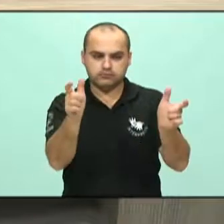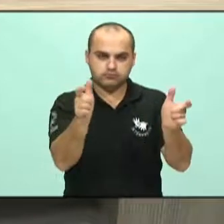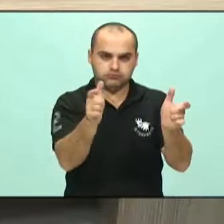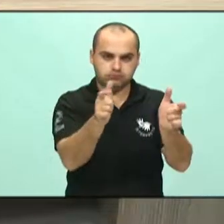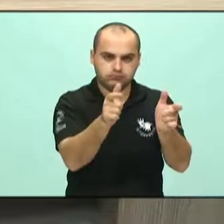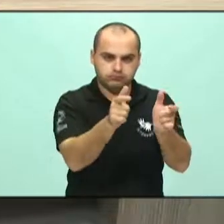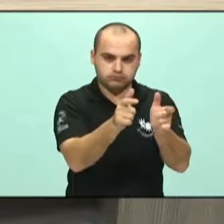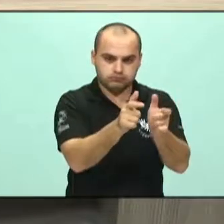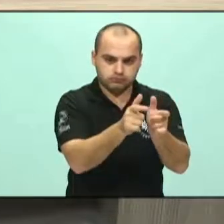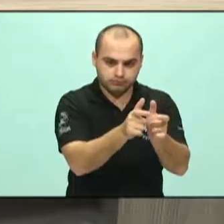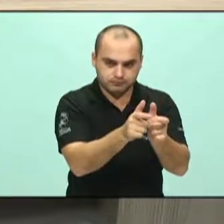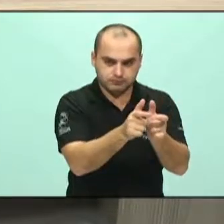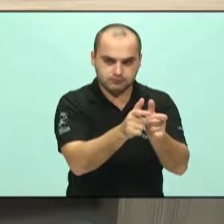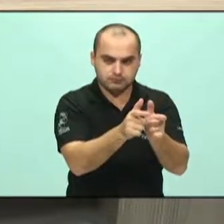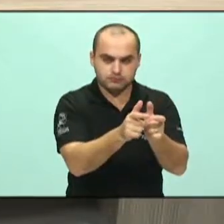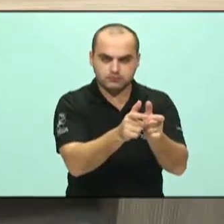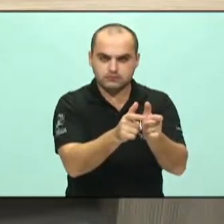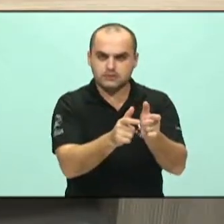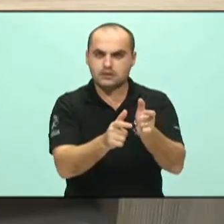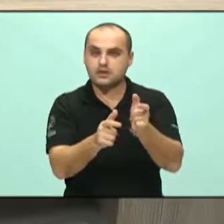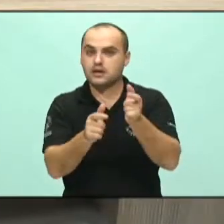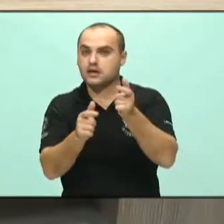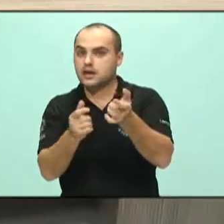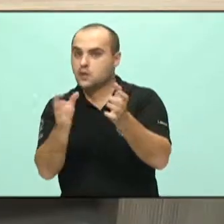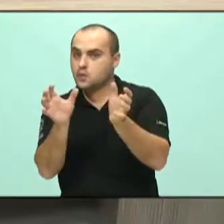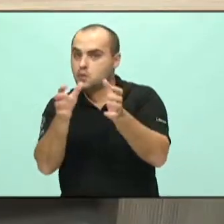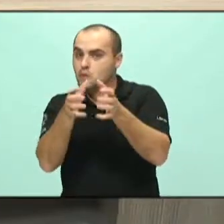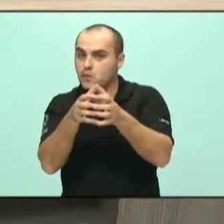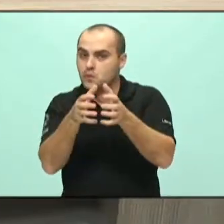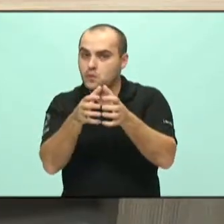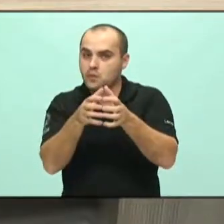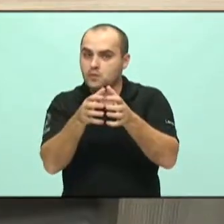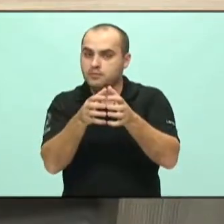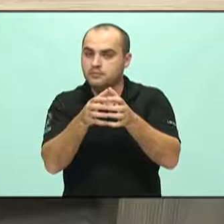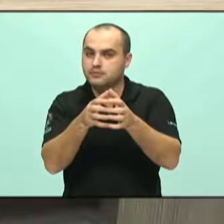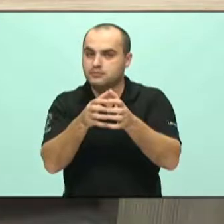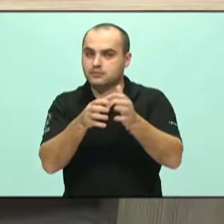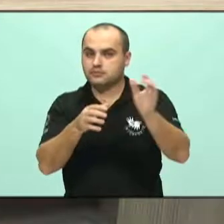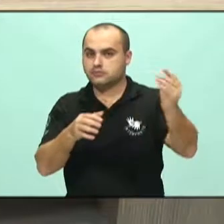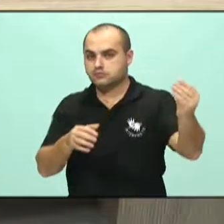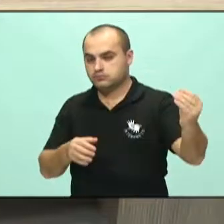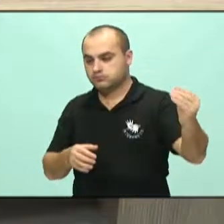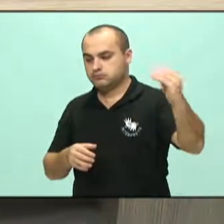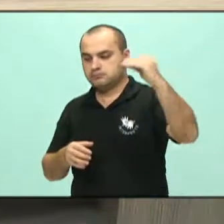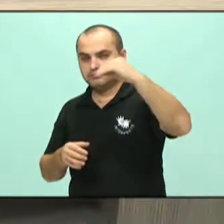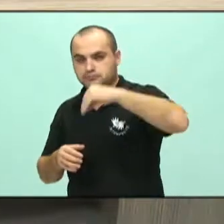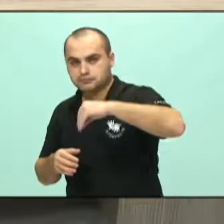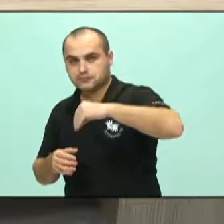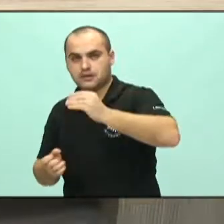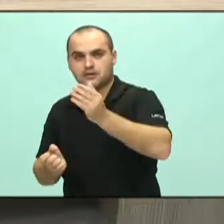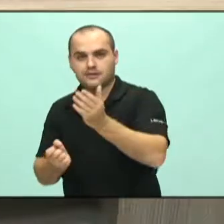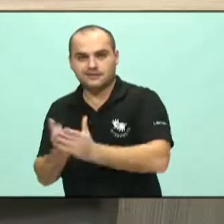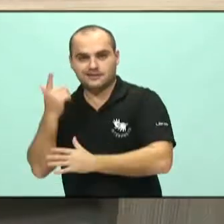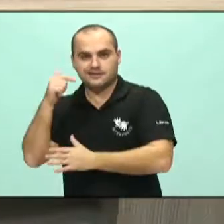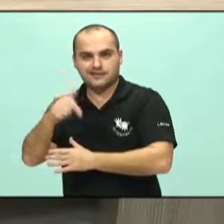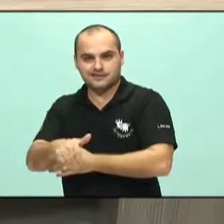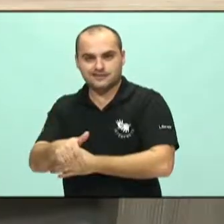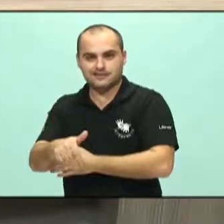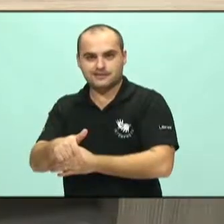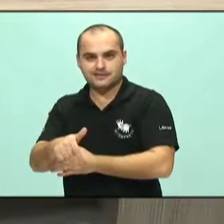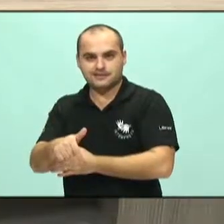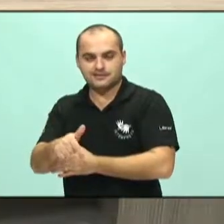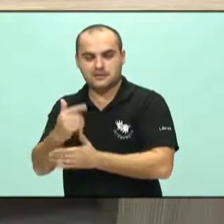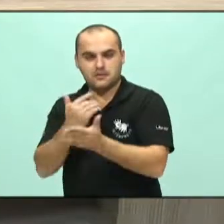né, e uma povoação na Foz do Itajaí surge. E aí desponta